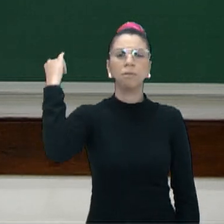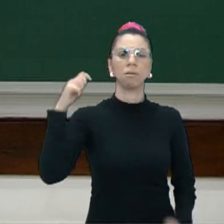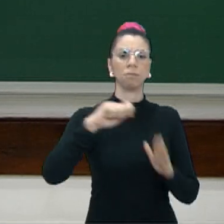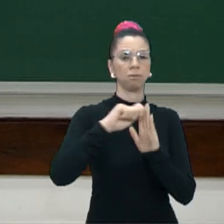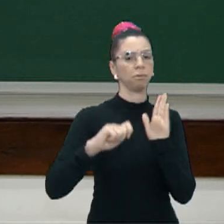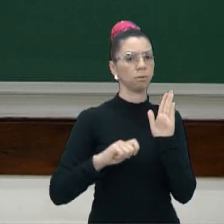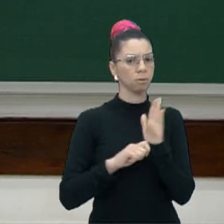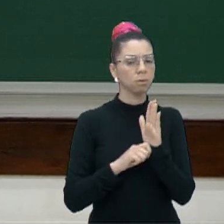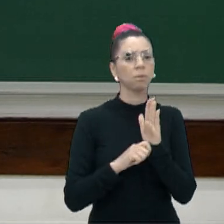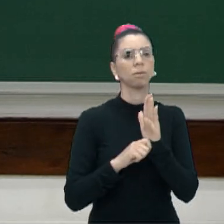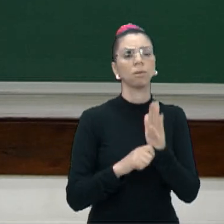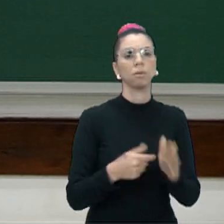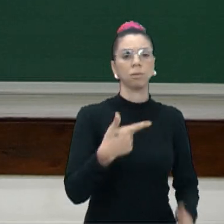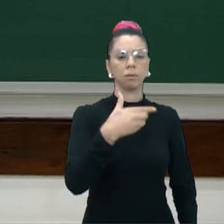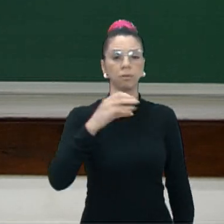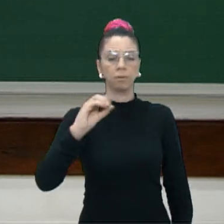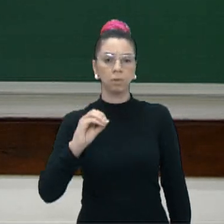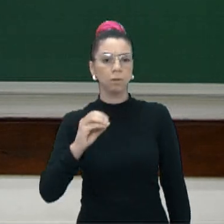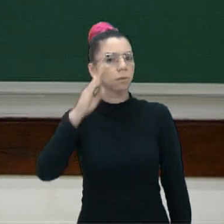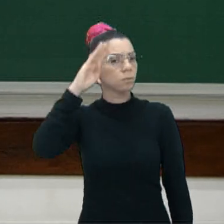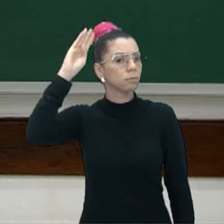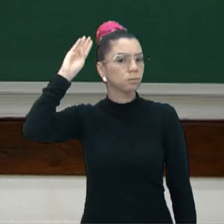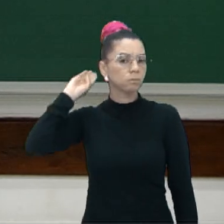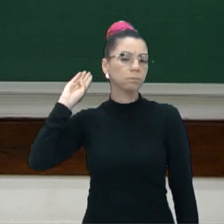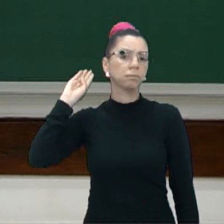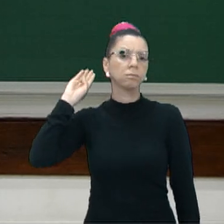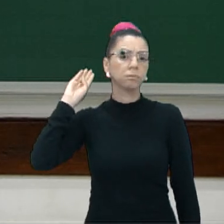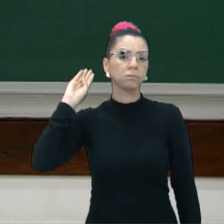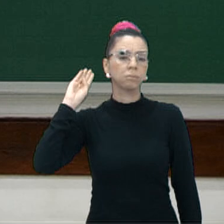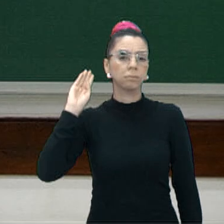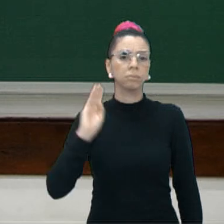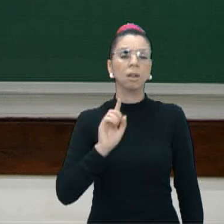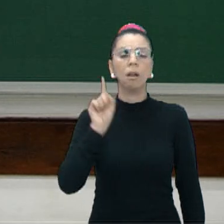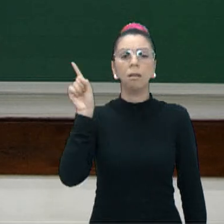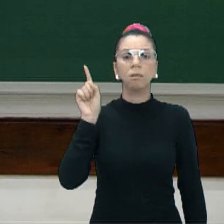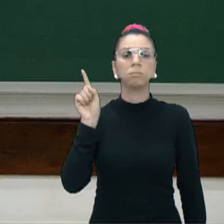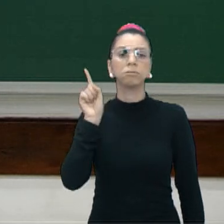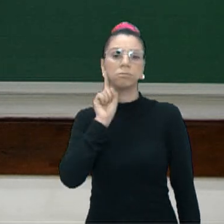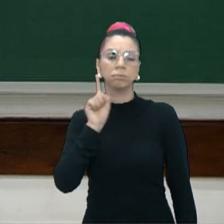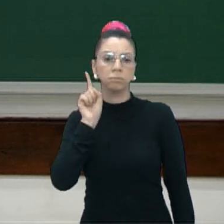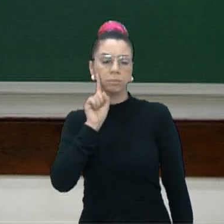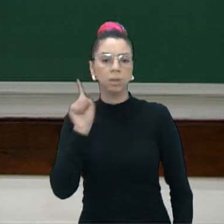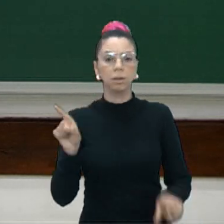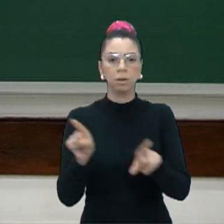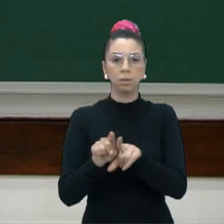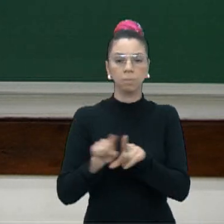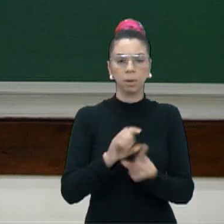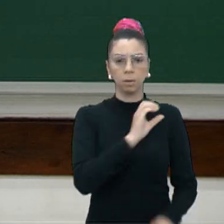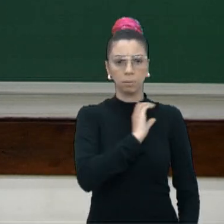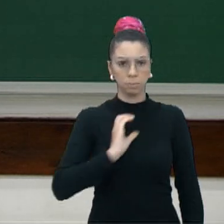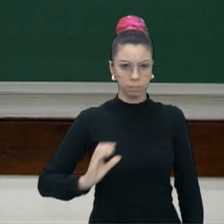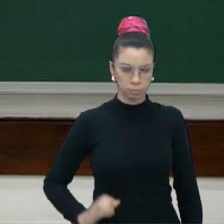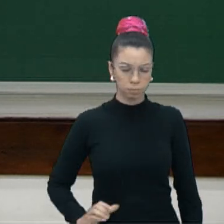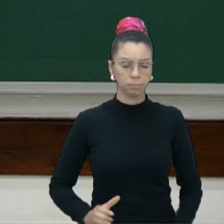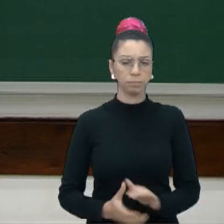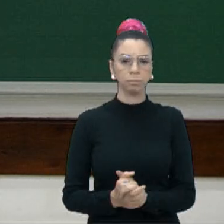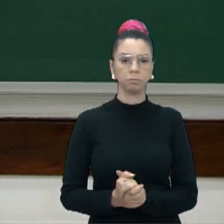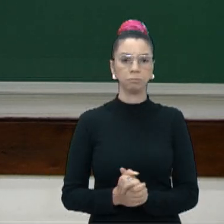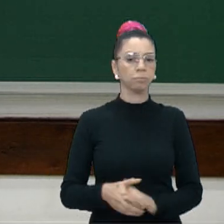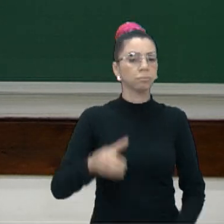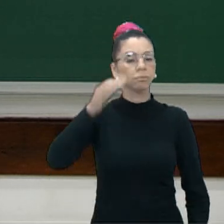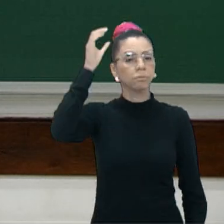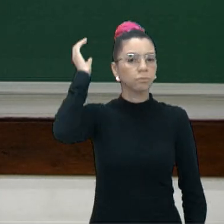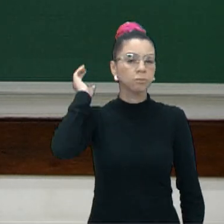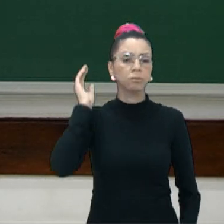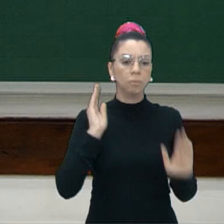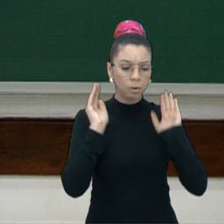XX, no campo acadêmico das universidades dos Estados Unidos da América e também do Canadá. Chomsky se dedica a